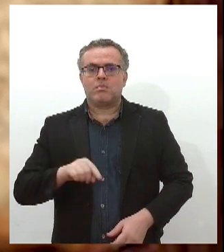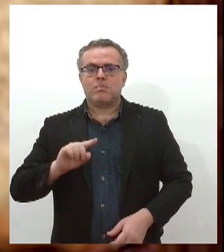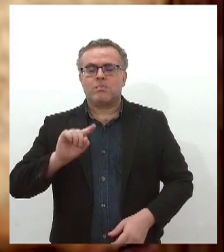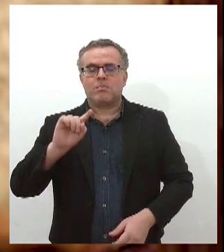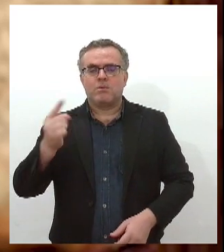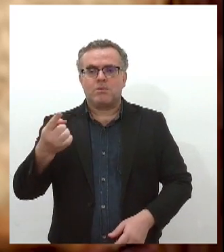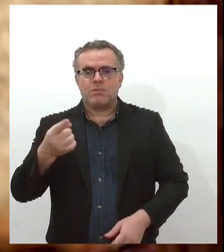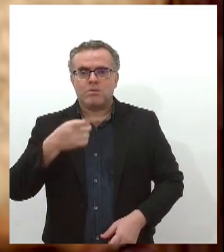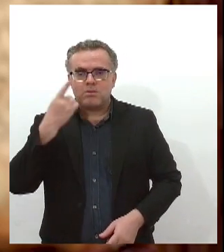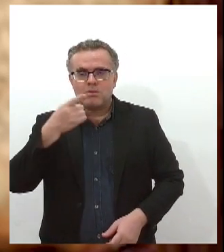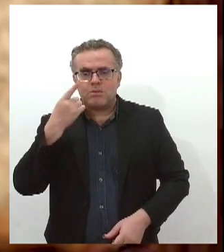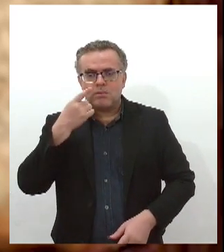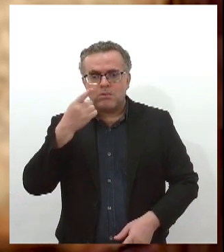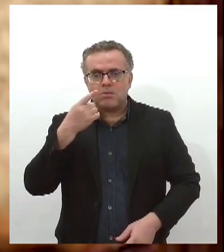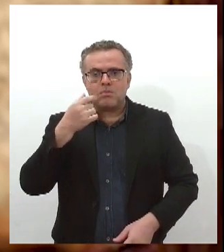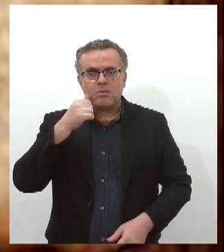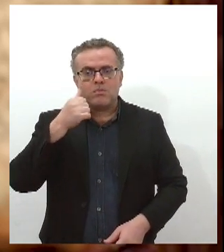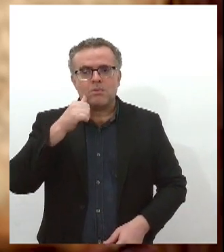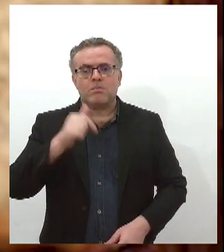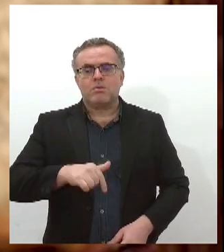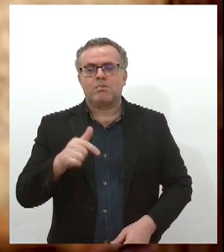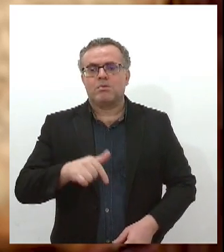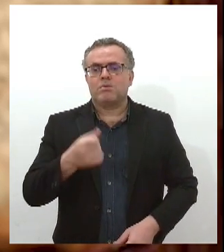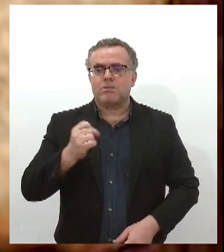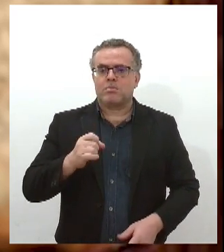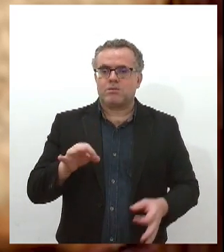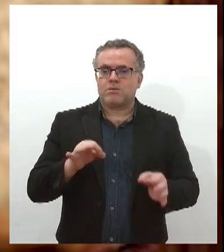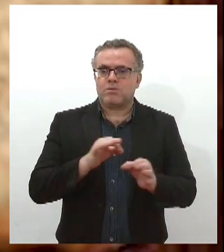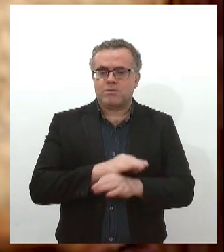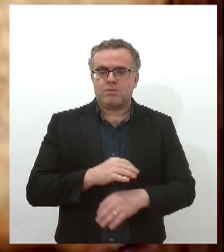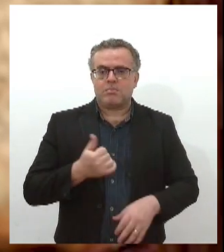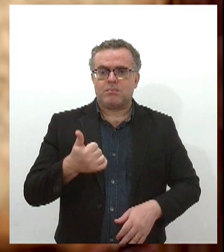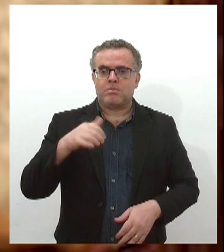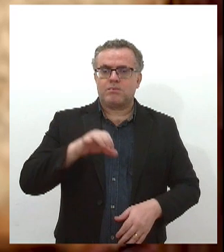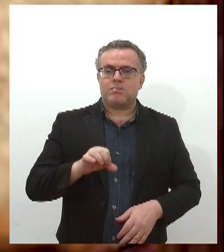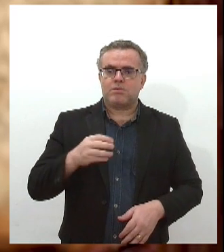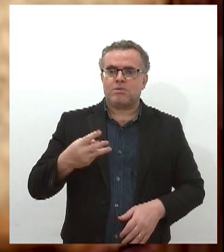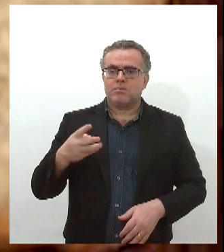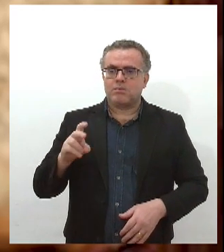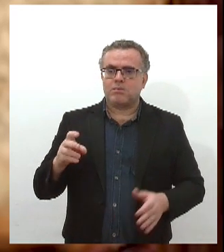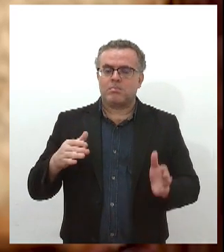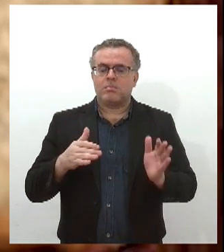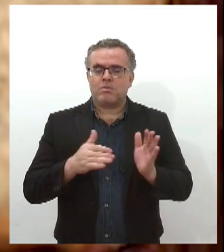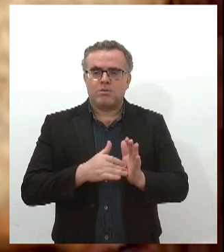Sergipe, ocupando o cargo de maio de 1935 a